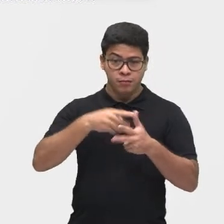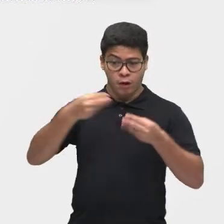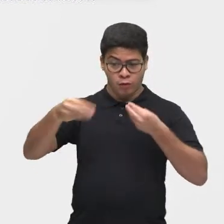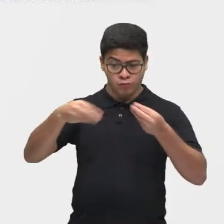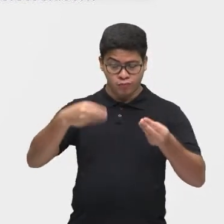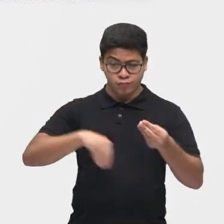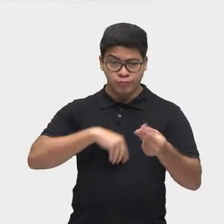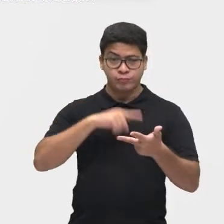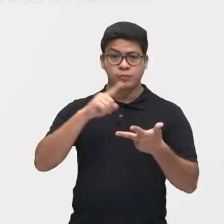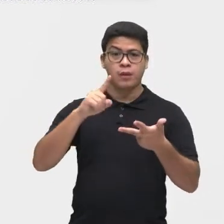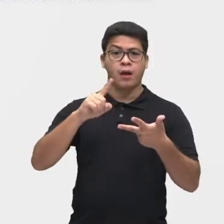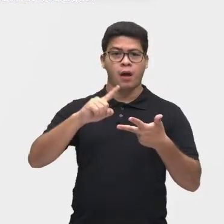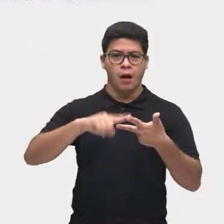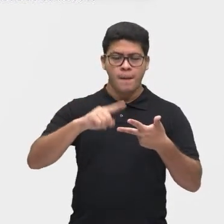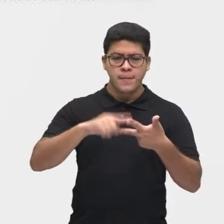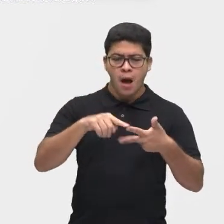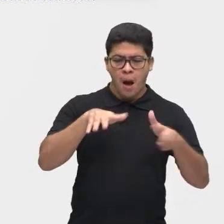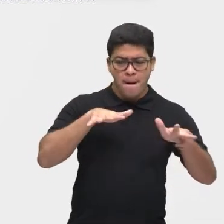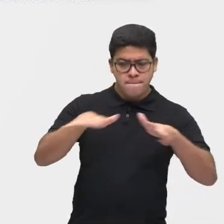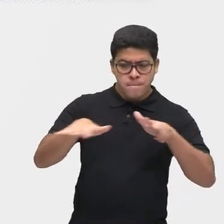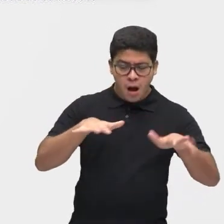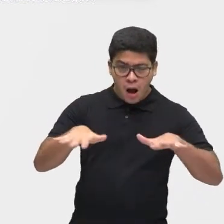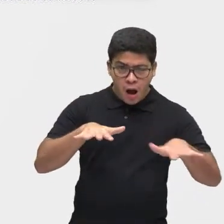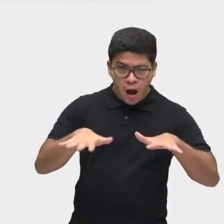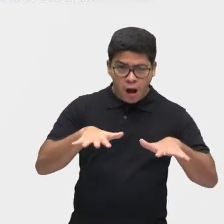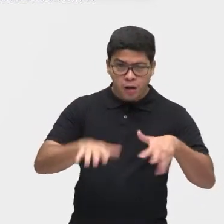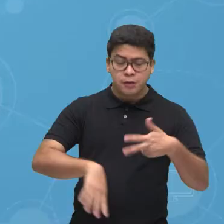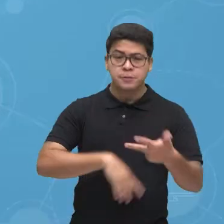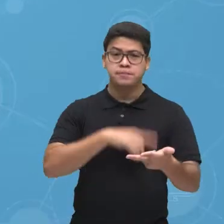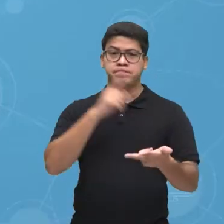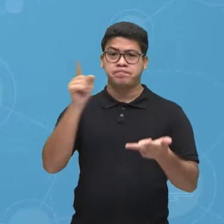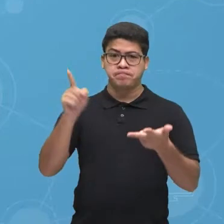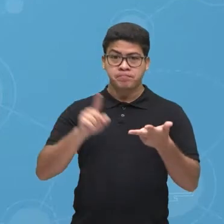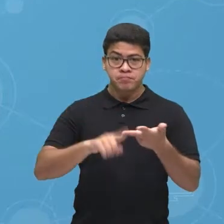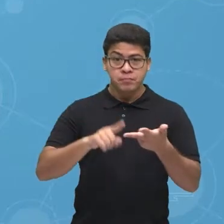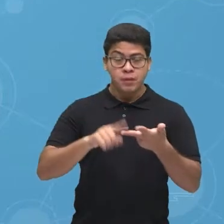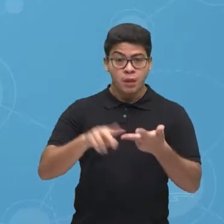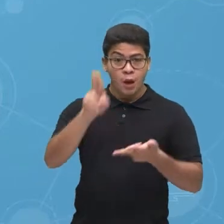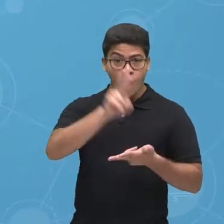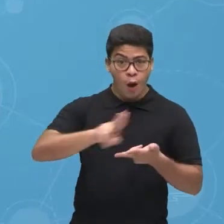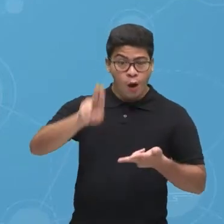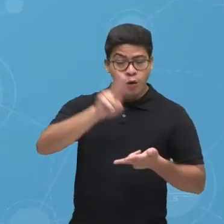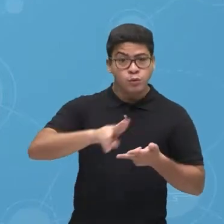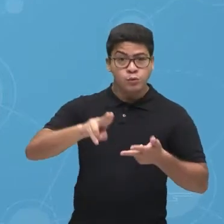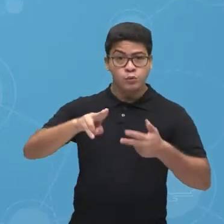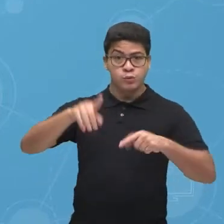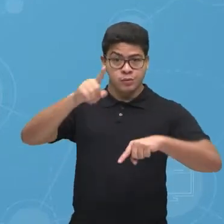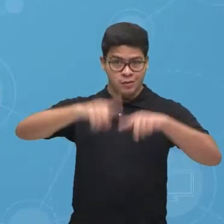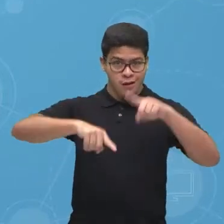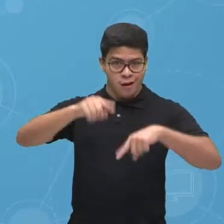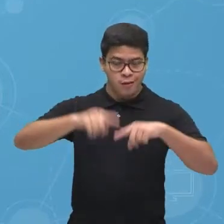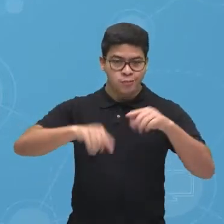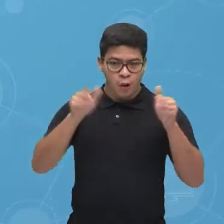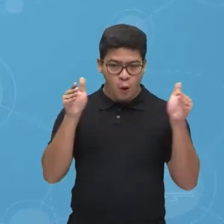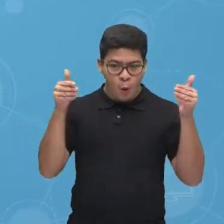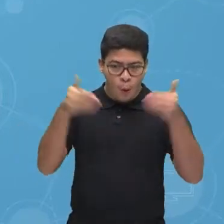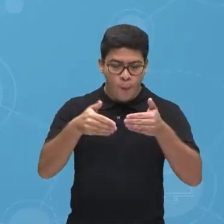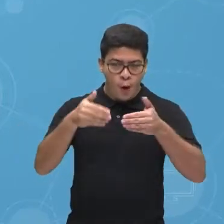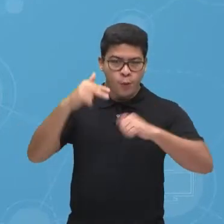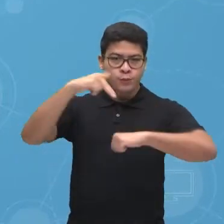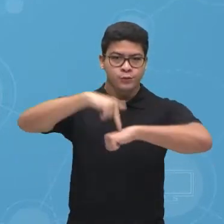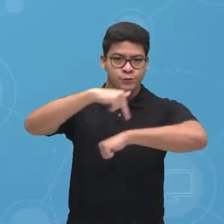atleta, ela tem que estar fazendo movimentos de acordo com a música que, de repente, ela escolheu, né? E o aparelho, que